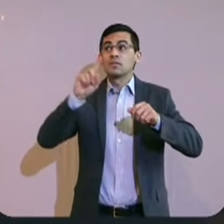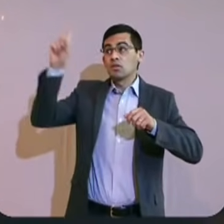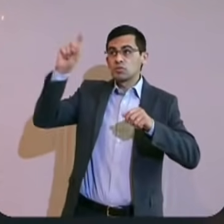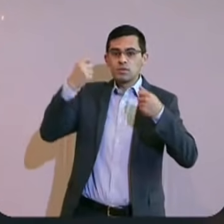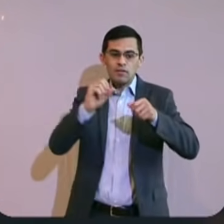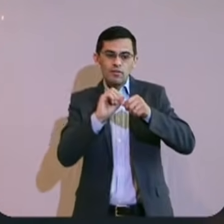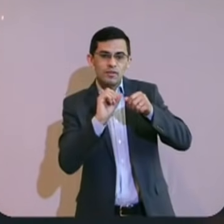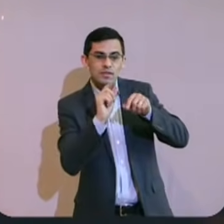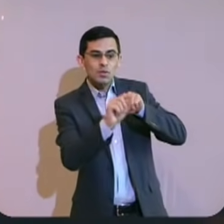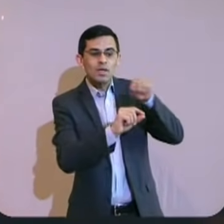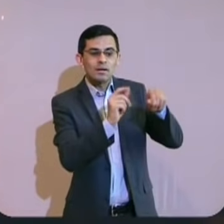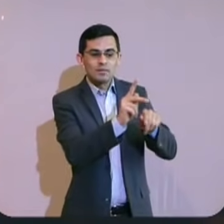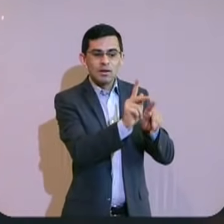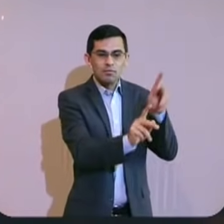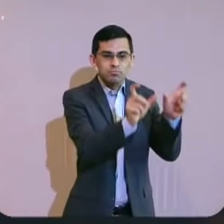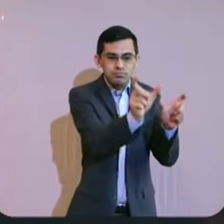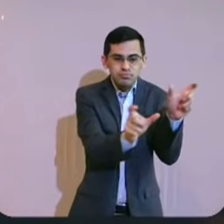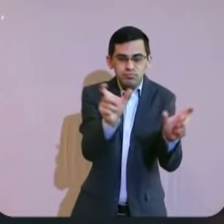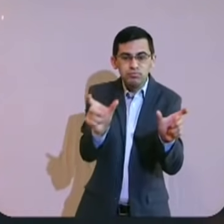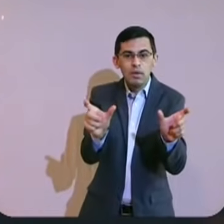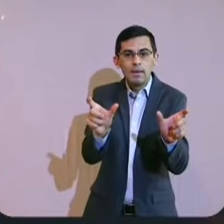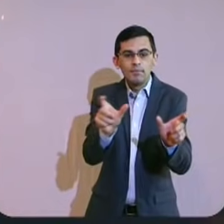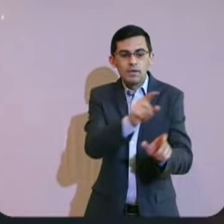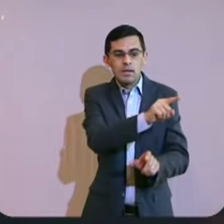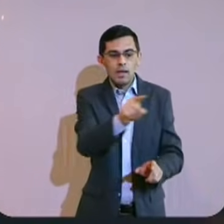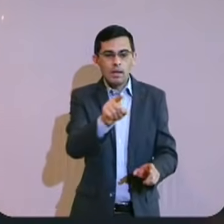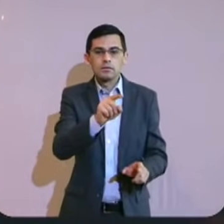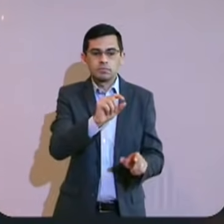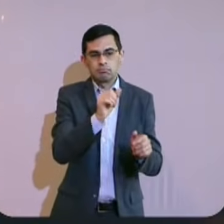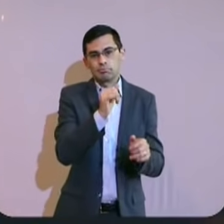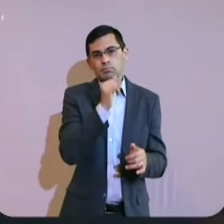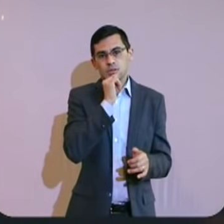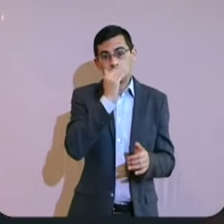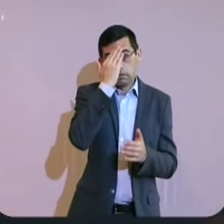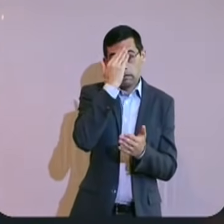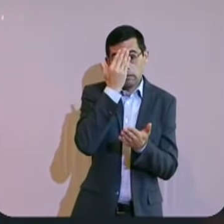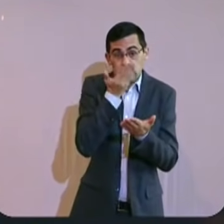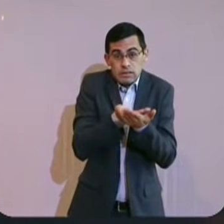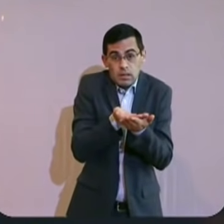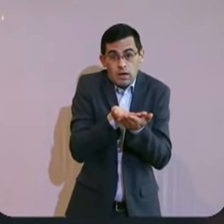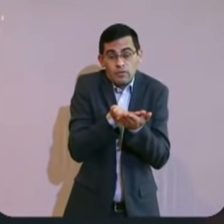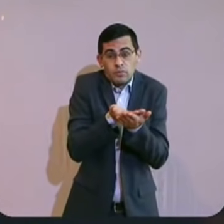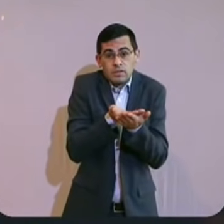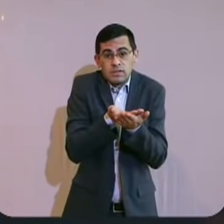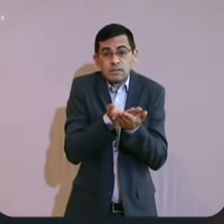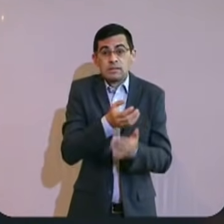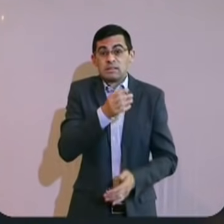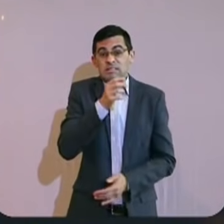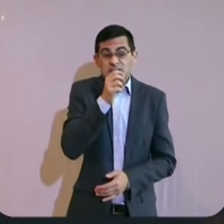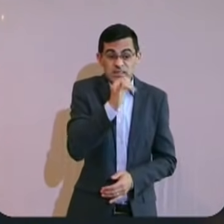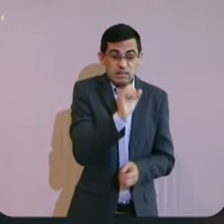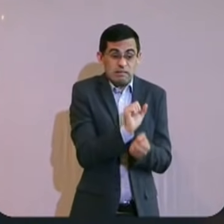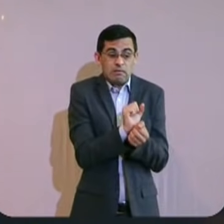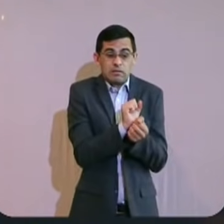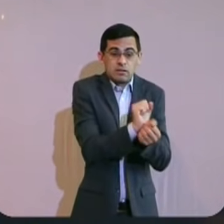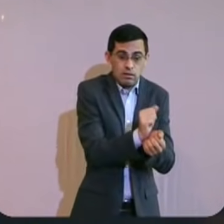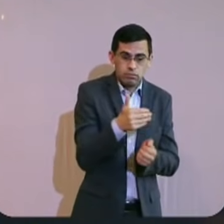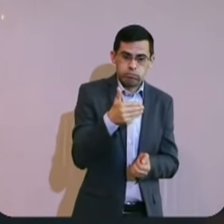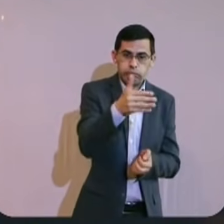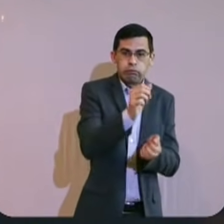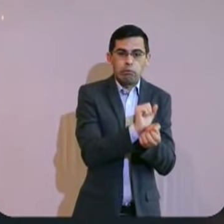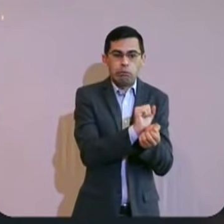humilhados? Era que eles acreditavam que, mesmo sendo